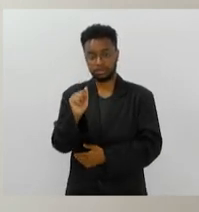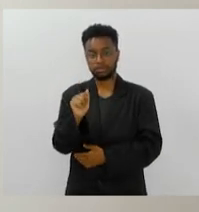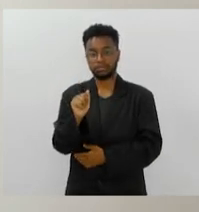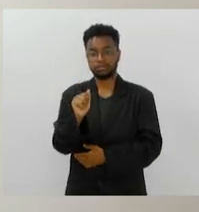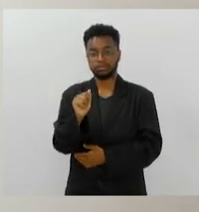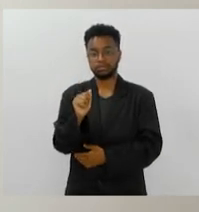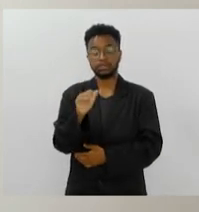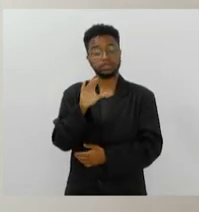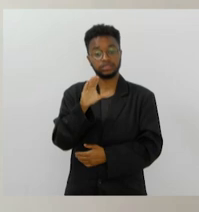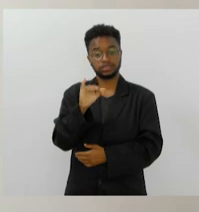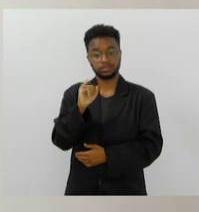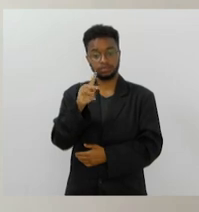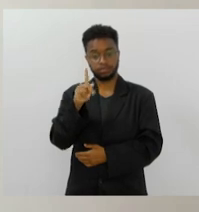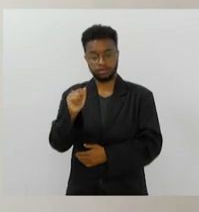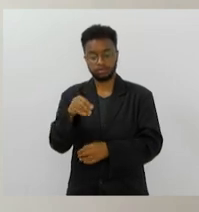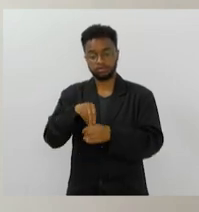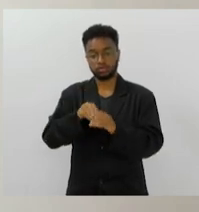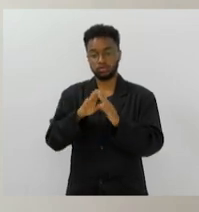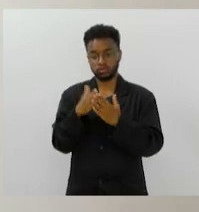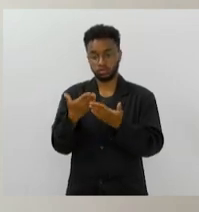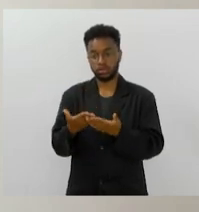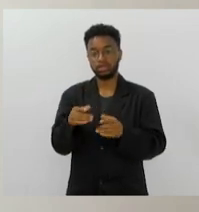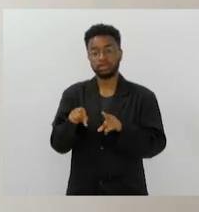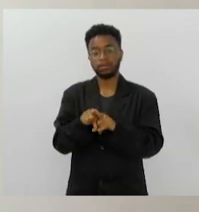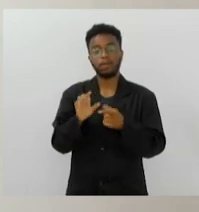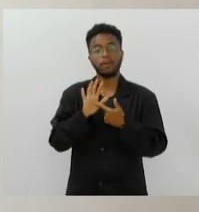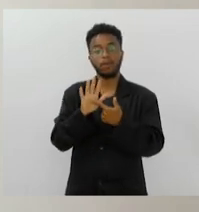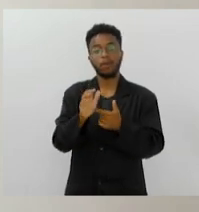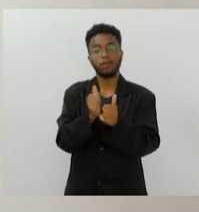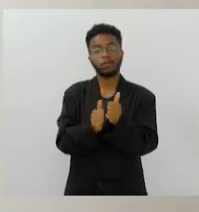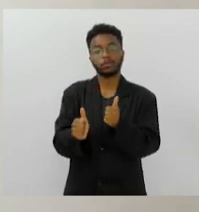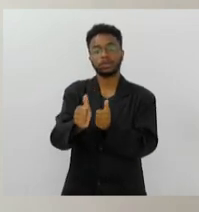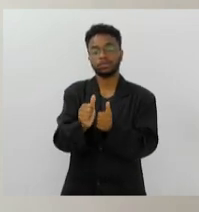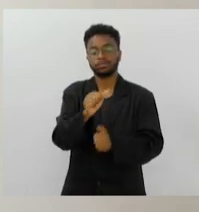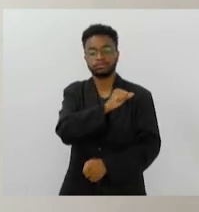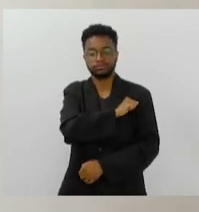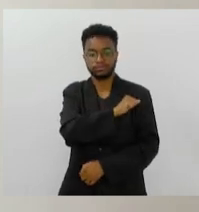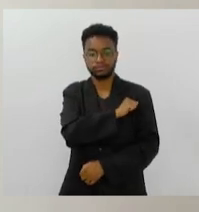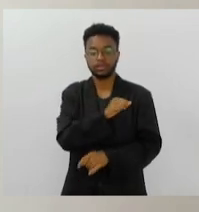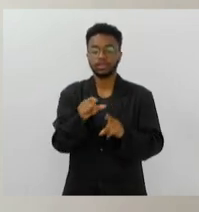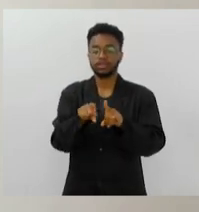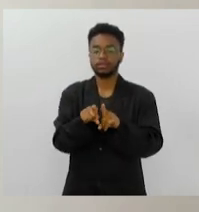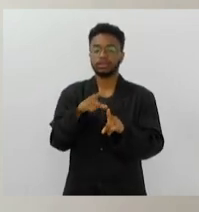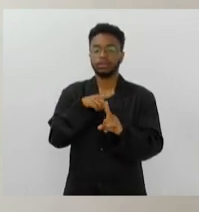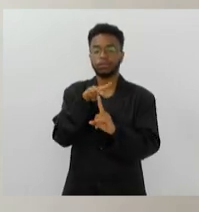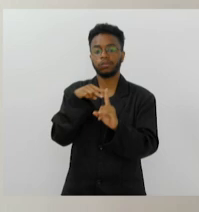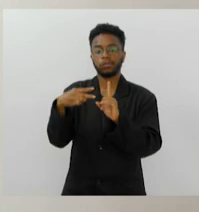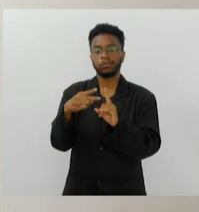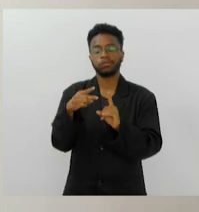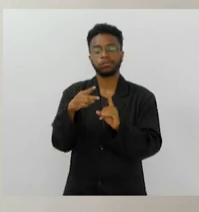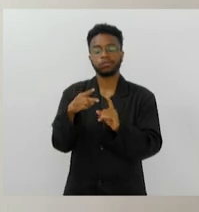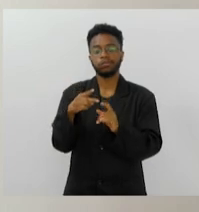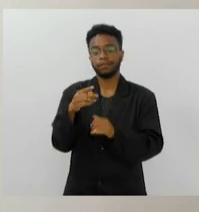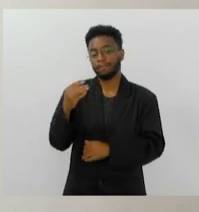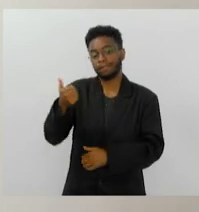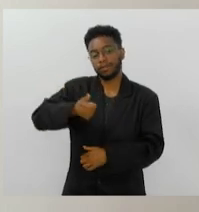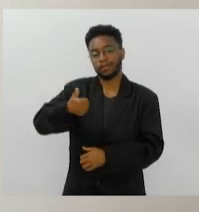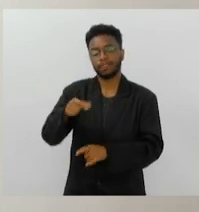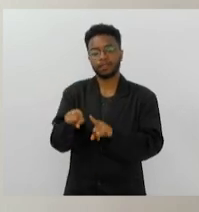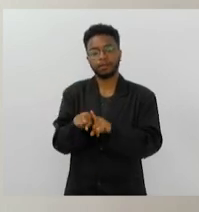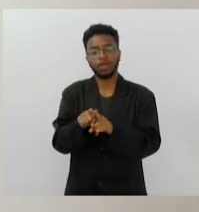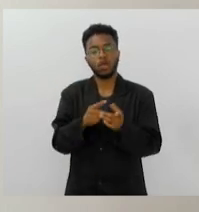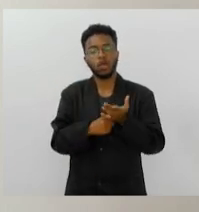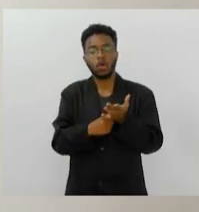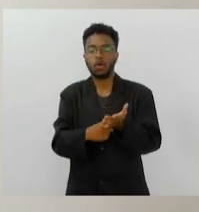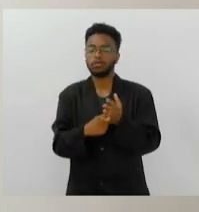destaque para o protagonismo dos estudantes. Com a sua visão pioneira e o seu compromisso inabalável,